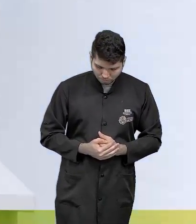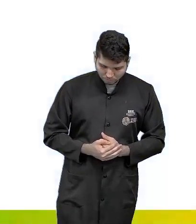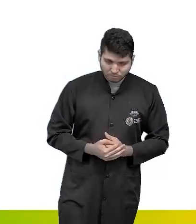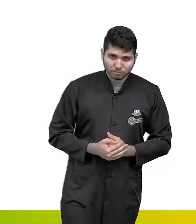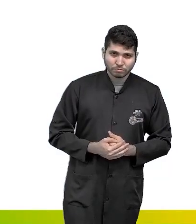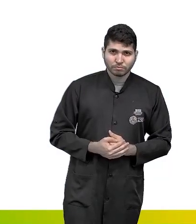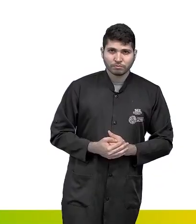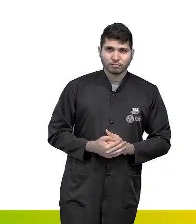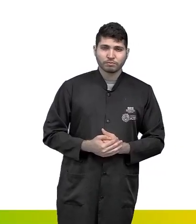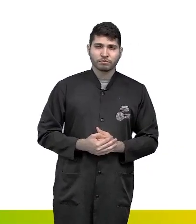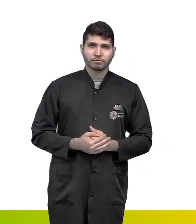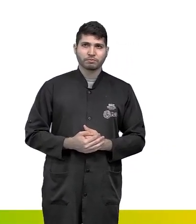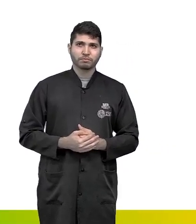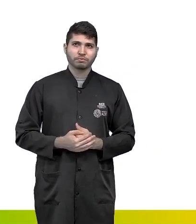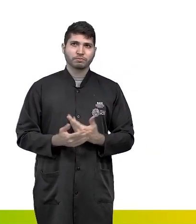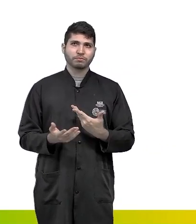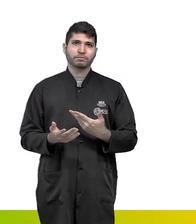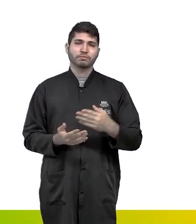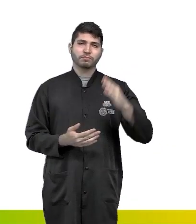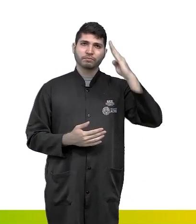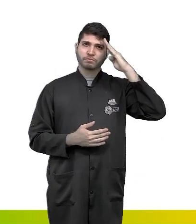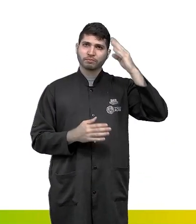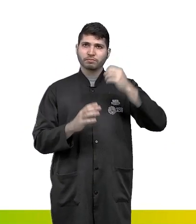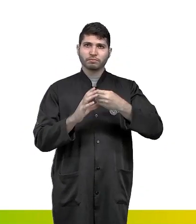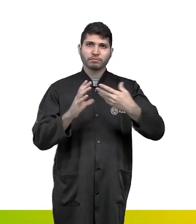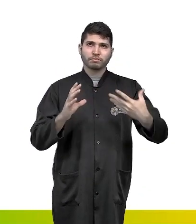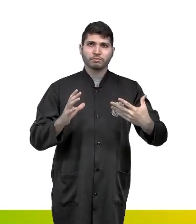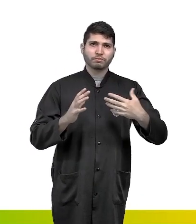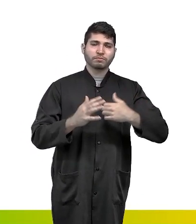Então, atualmente, nós temos as principais características.